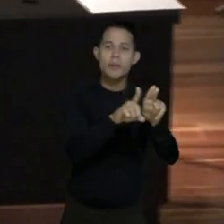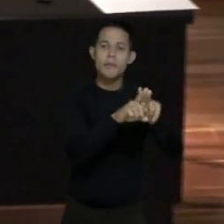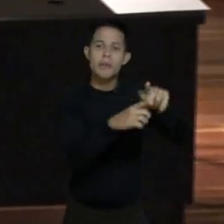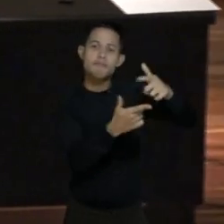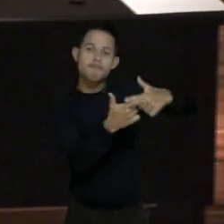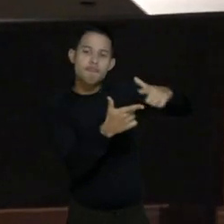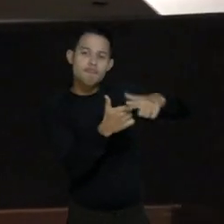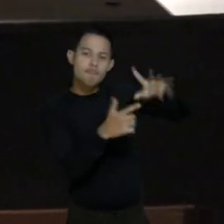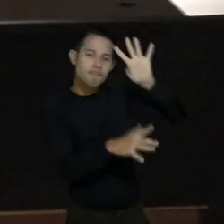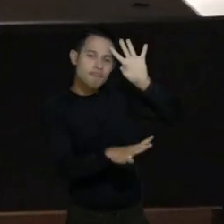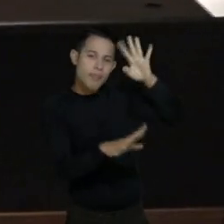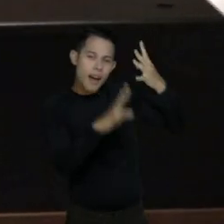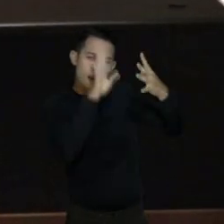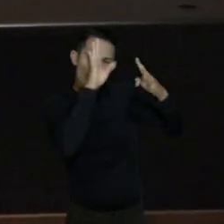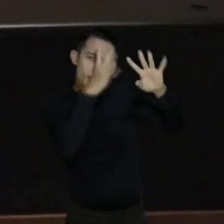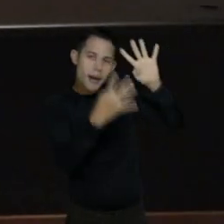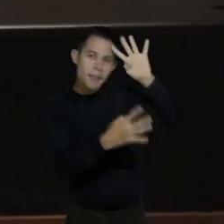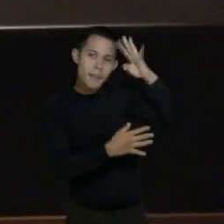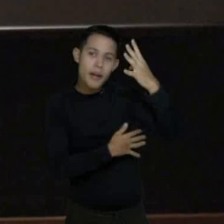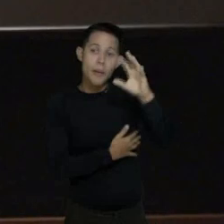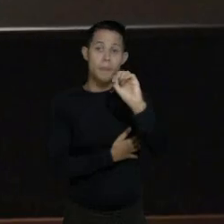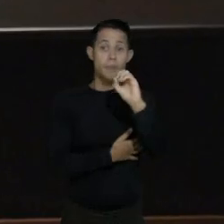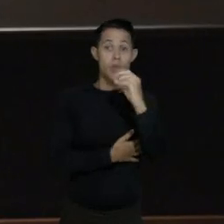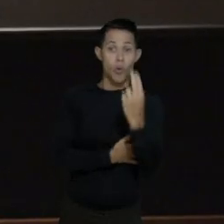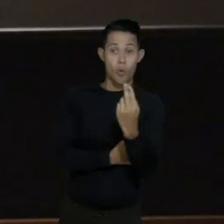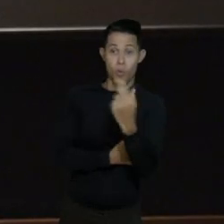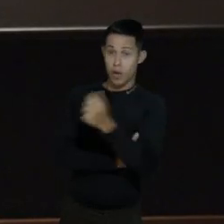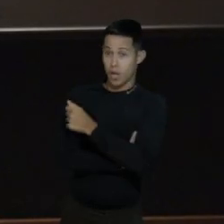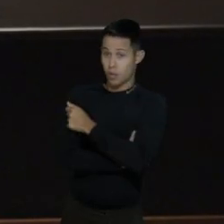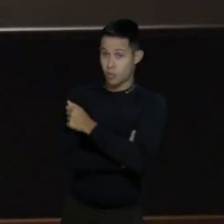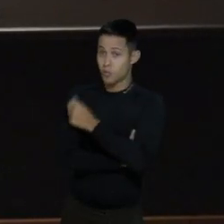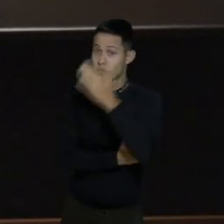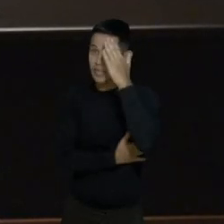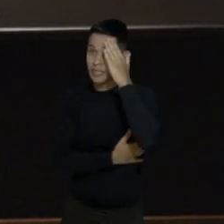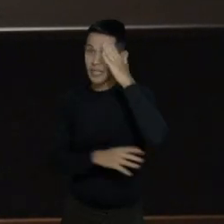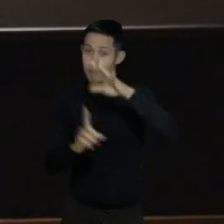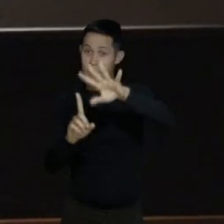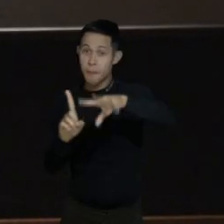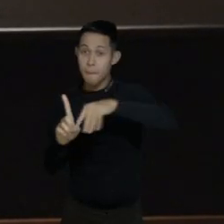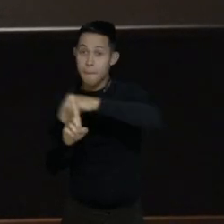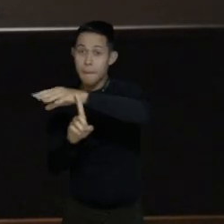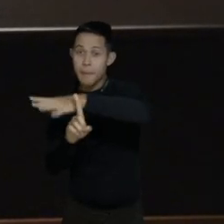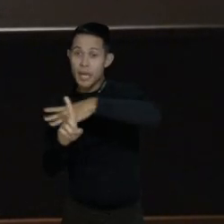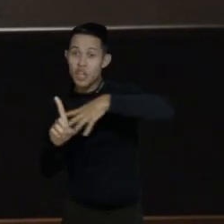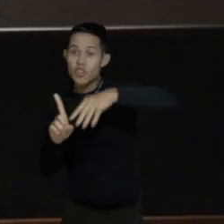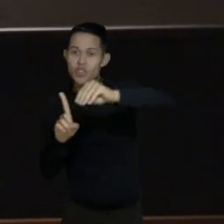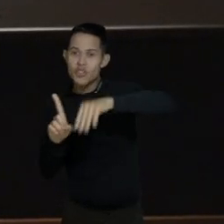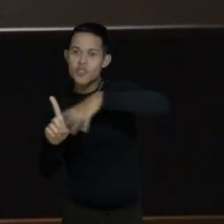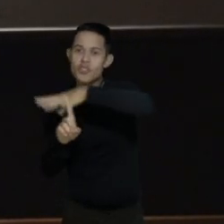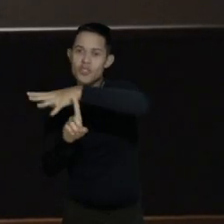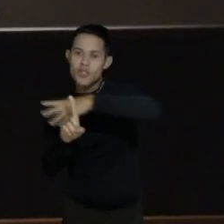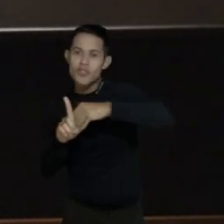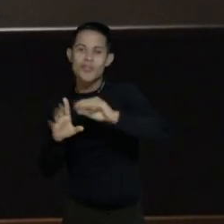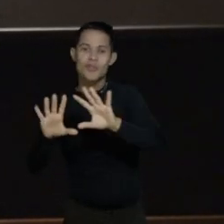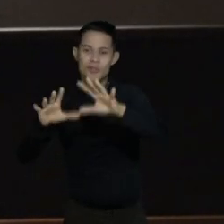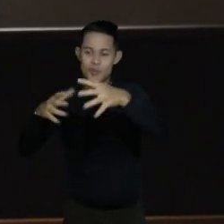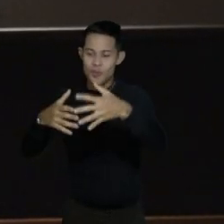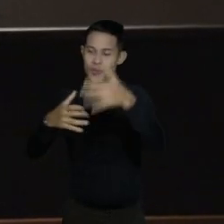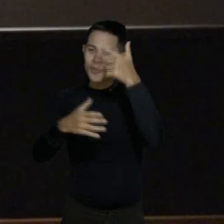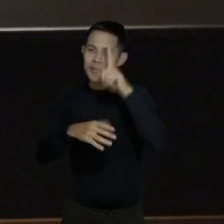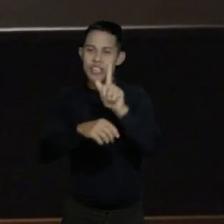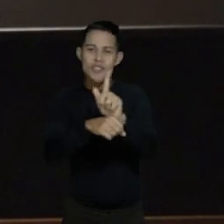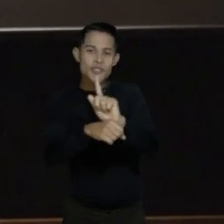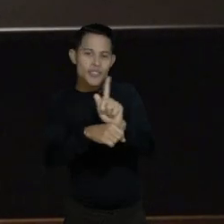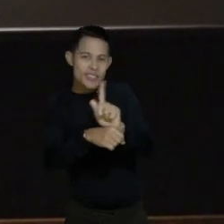aquele aluno que sabe muito bem mediar o grupo quando tem trabalho de grupo né que sabe fazer Essa gestão da